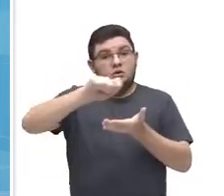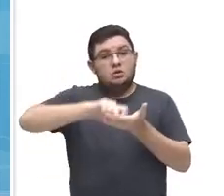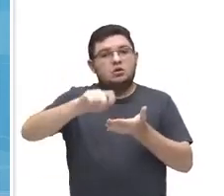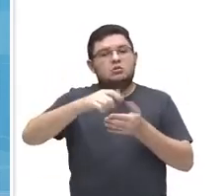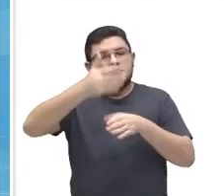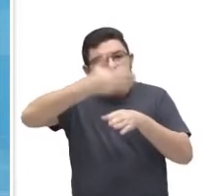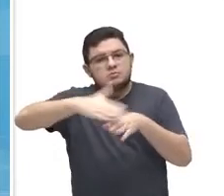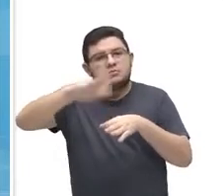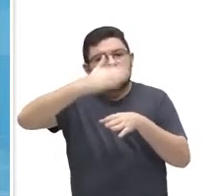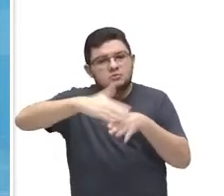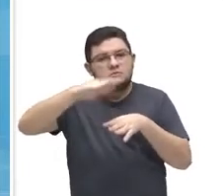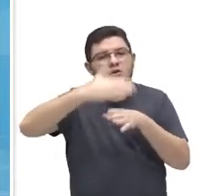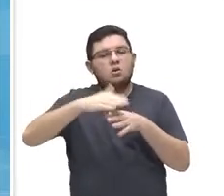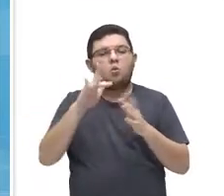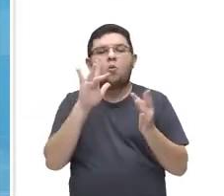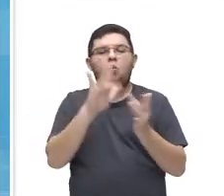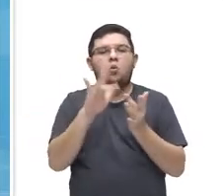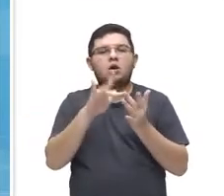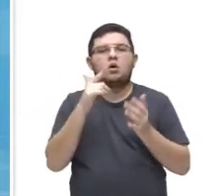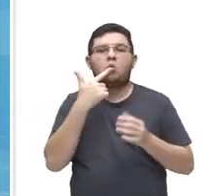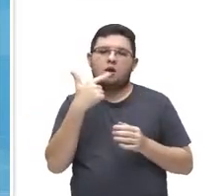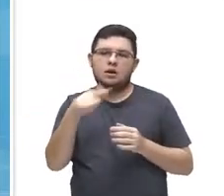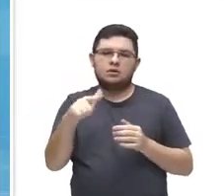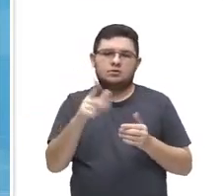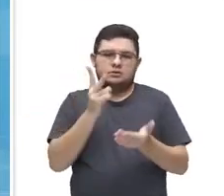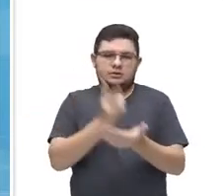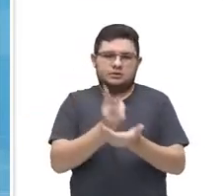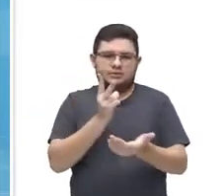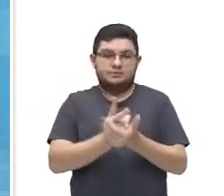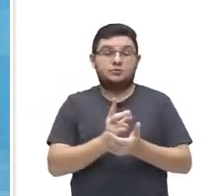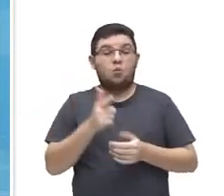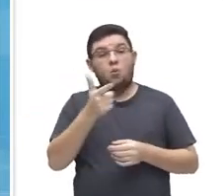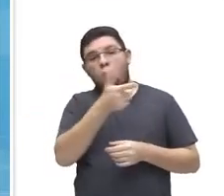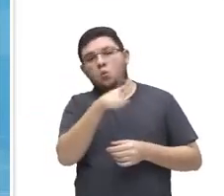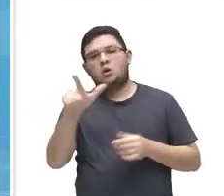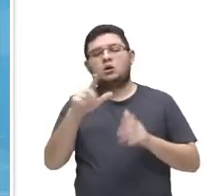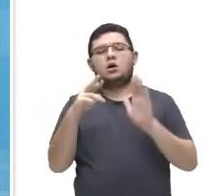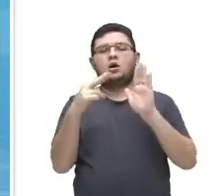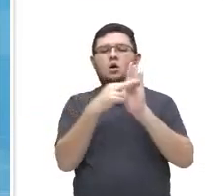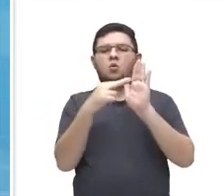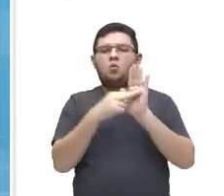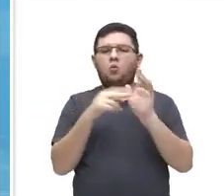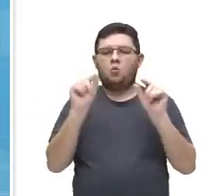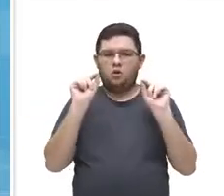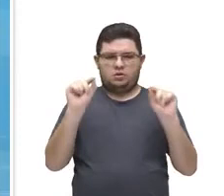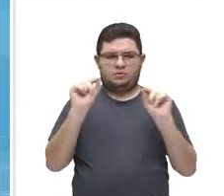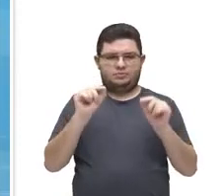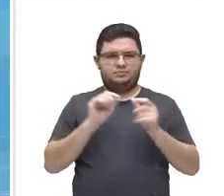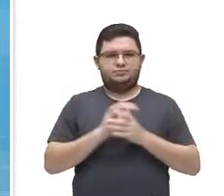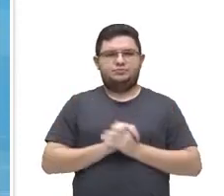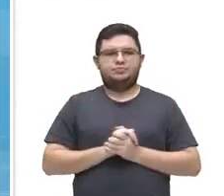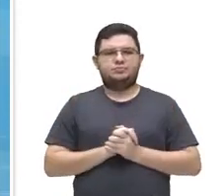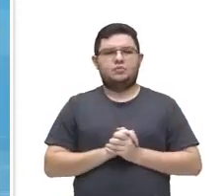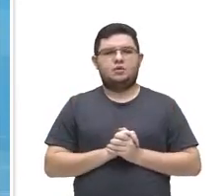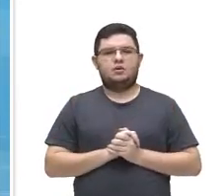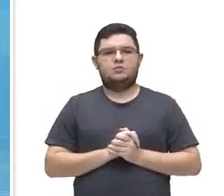Continuem sempre em contato com o idioma, tá certo? Outra regrinha aí, outra sub-regra relacionada à terceira pessoa do singular. Olha